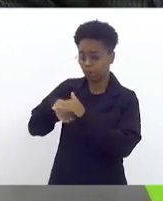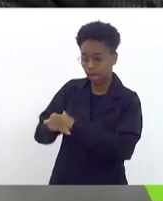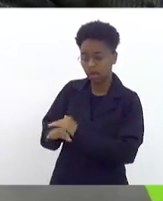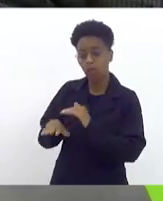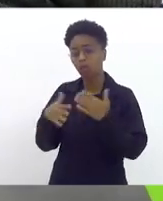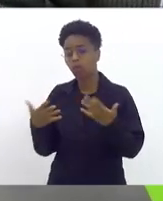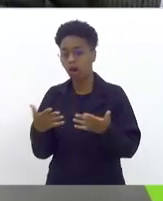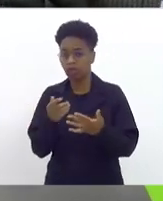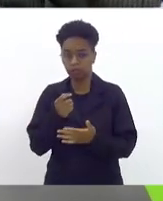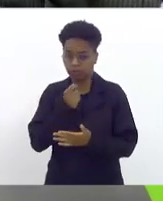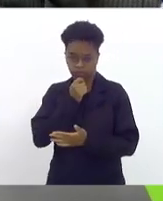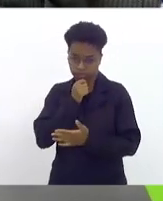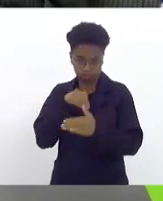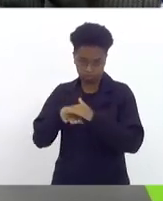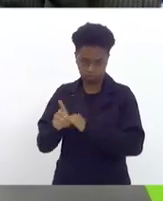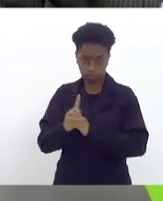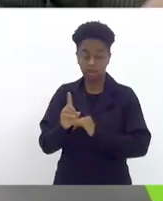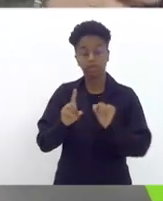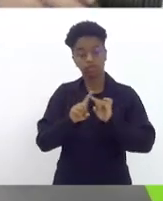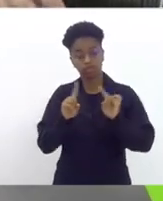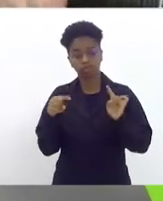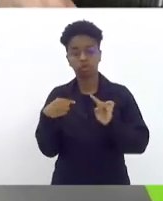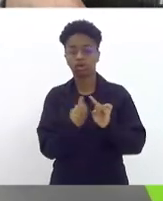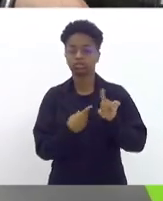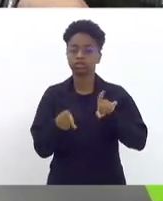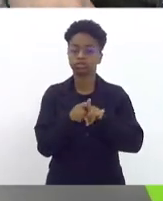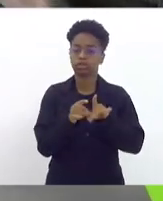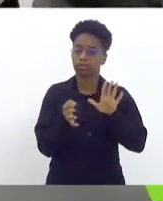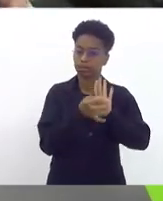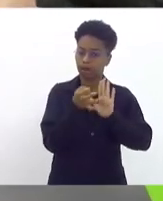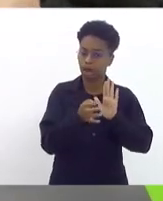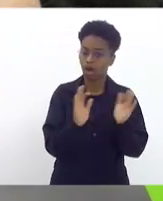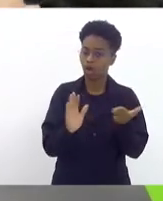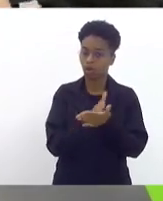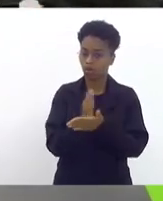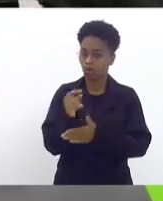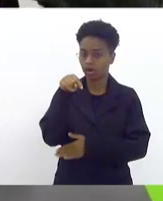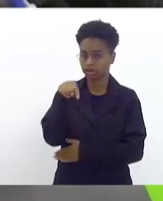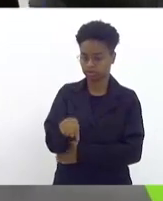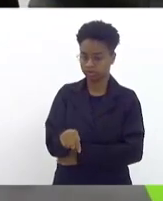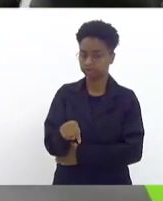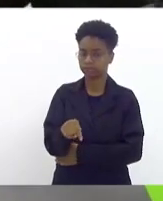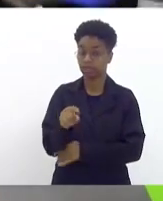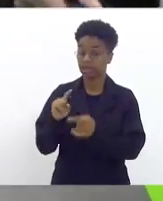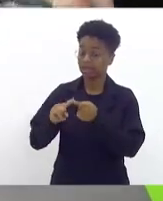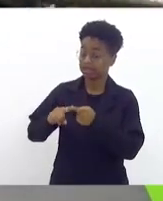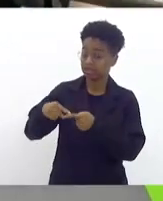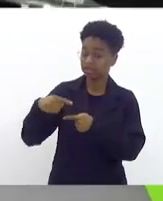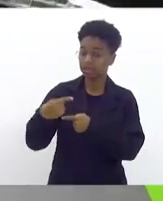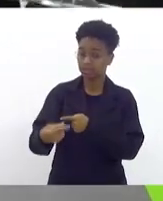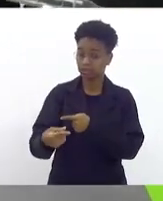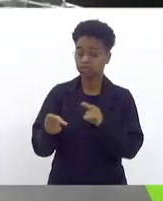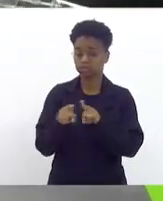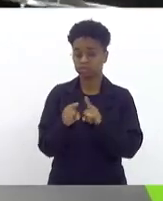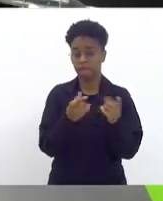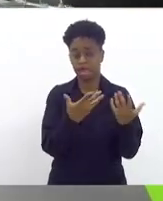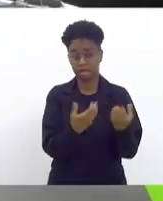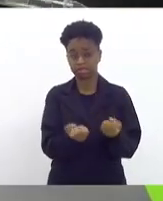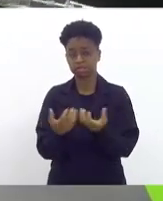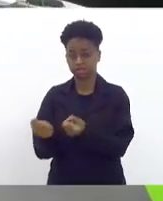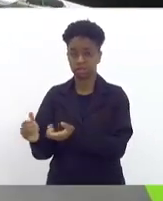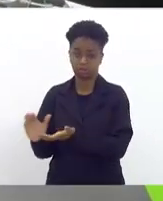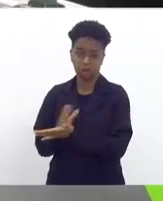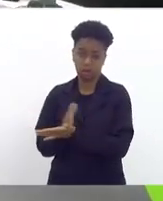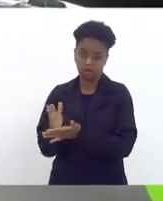até chegamos a dar alguns pareceres aqui nessa comissão proferir alguns pareceres e depois até acatamos alguns recursos